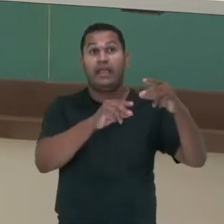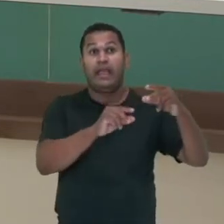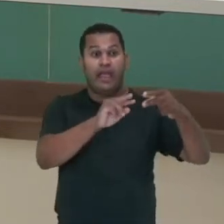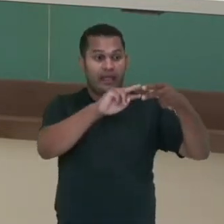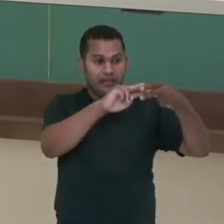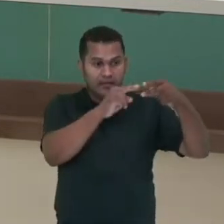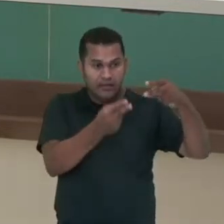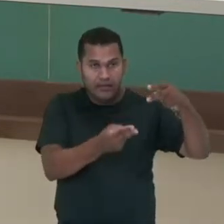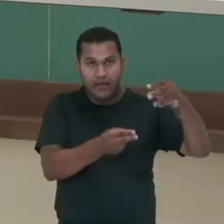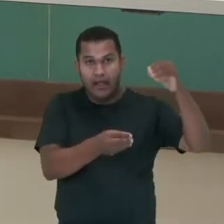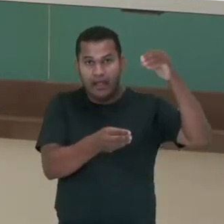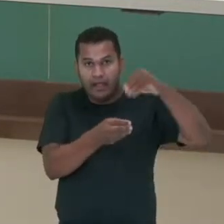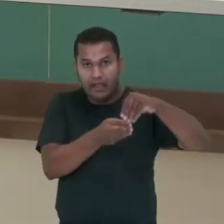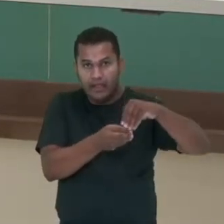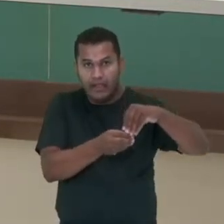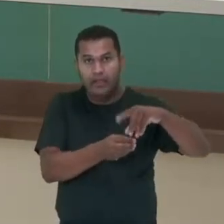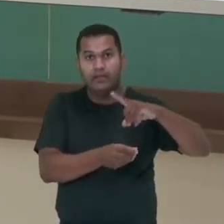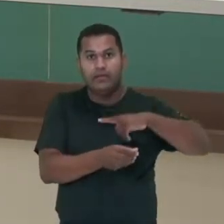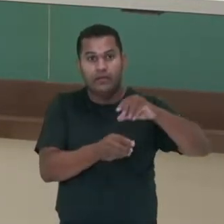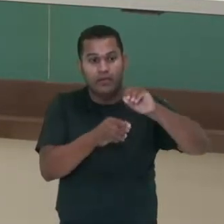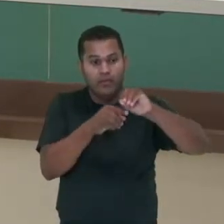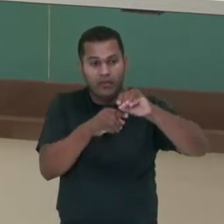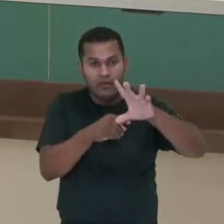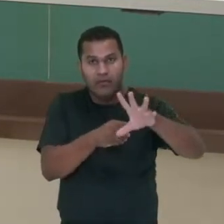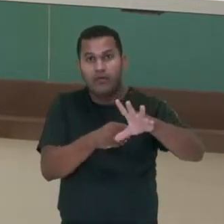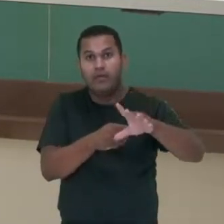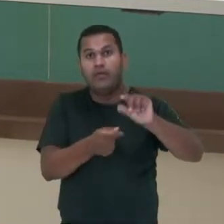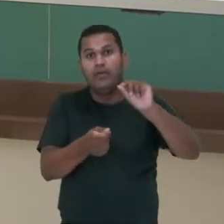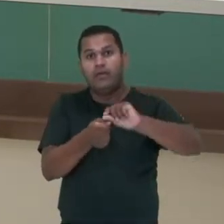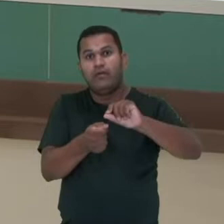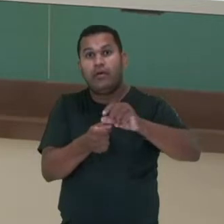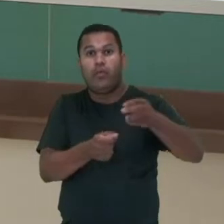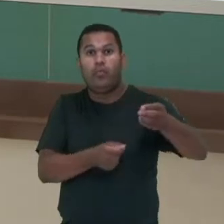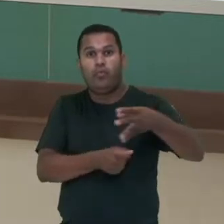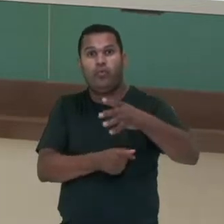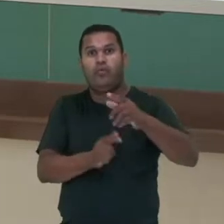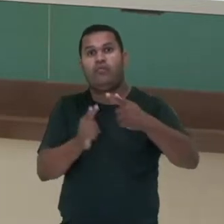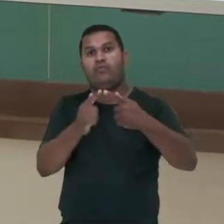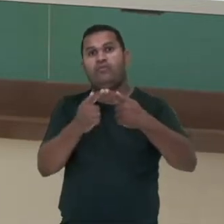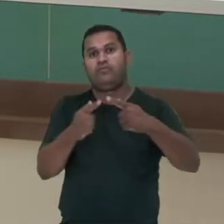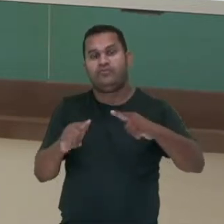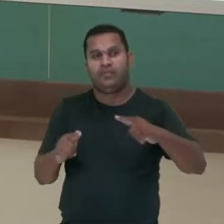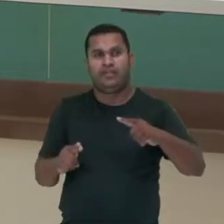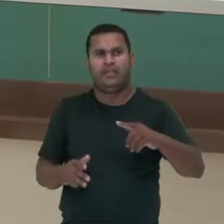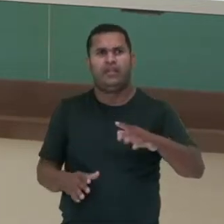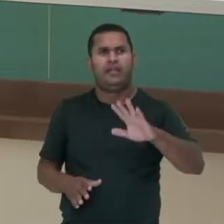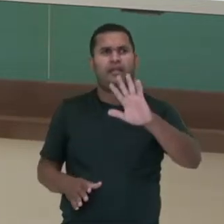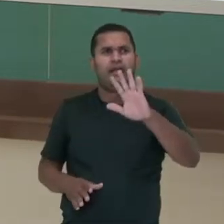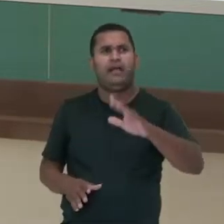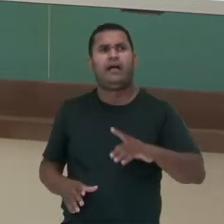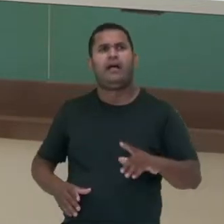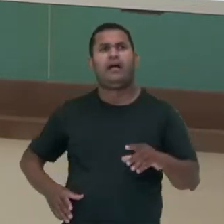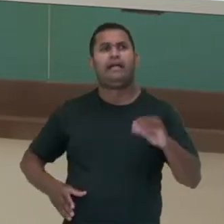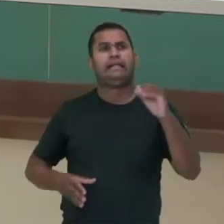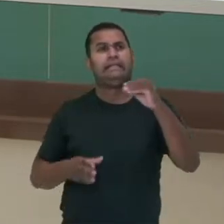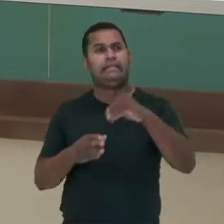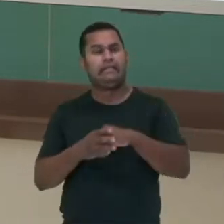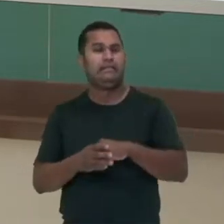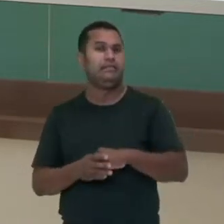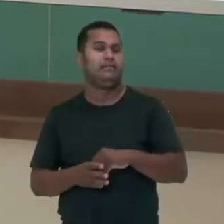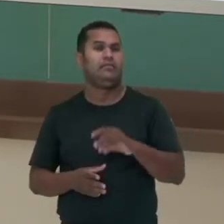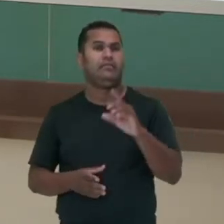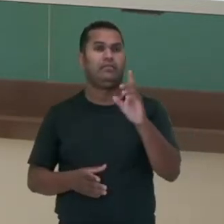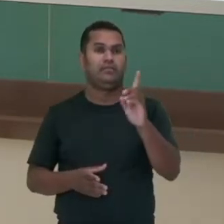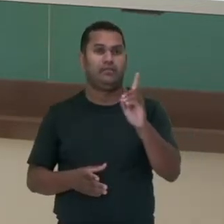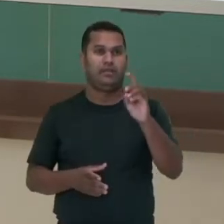Mas também nós temos um outro nível, um outro grau de explicação, que é através da citogenética, que é um segmento de